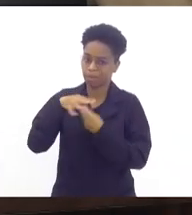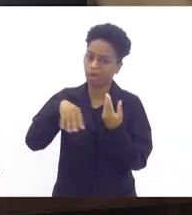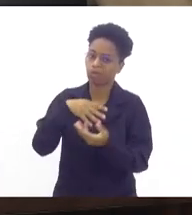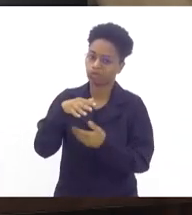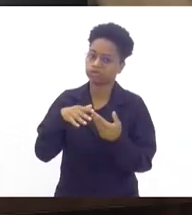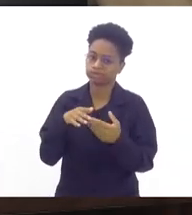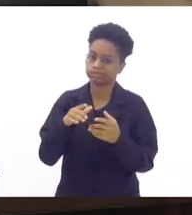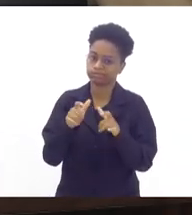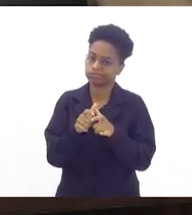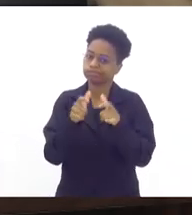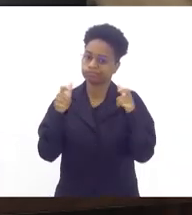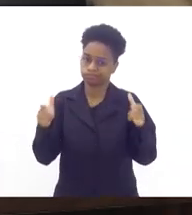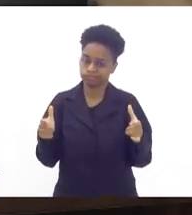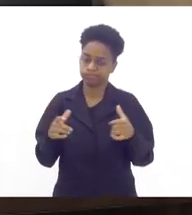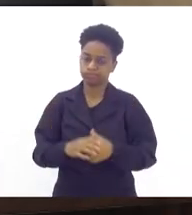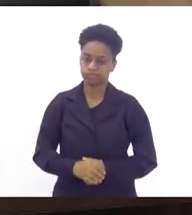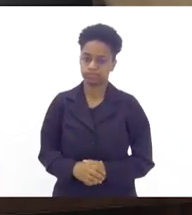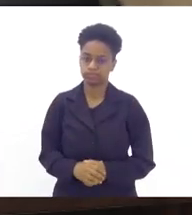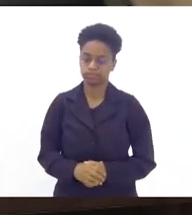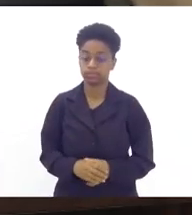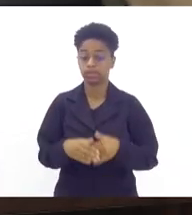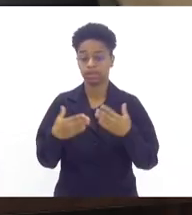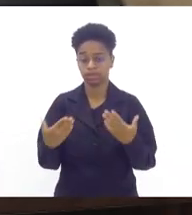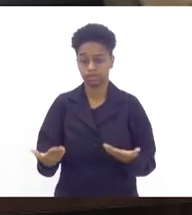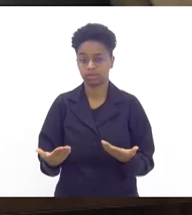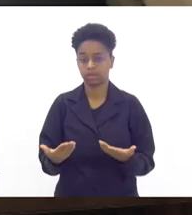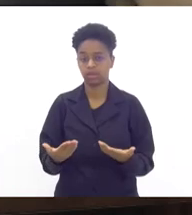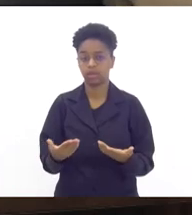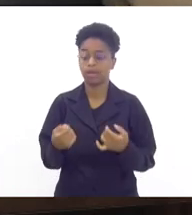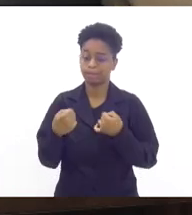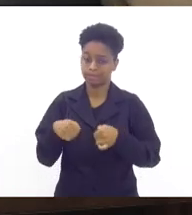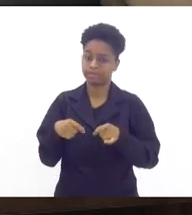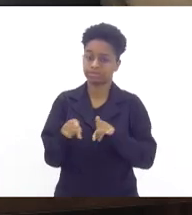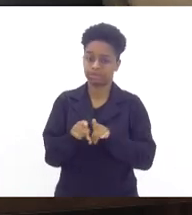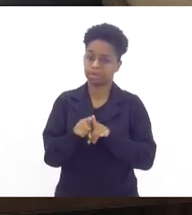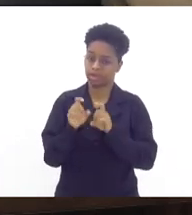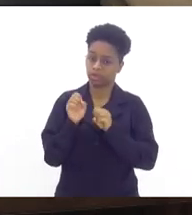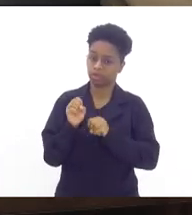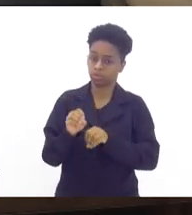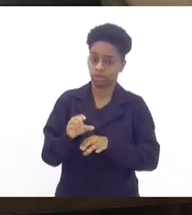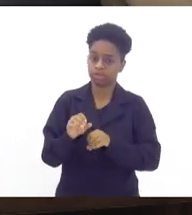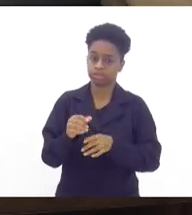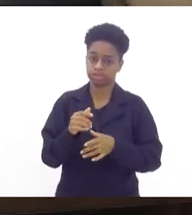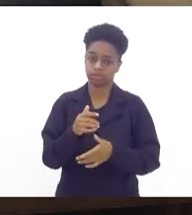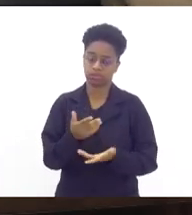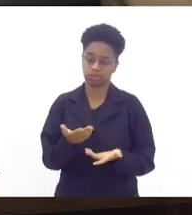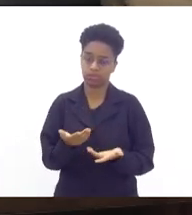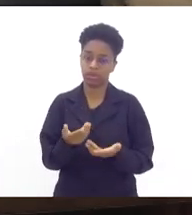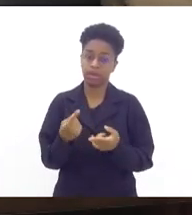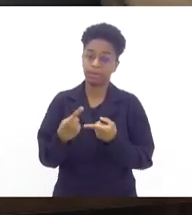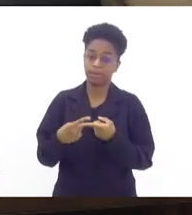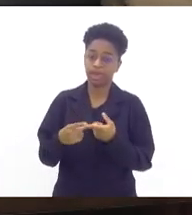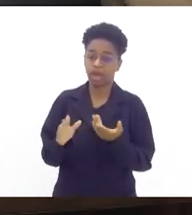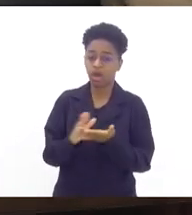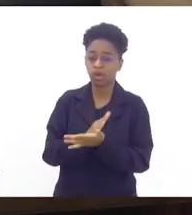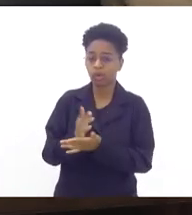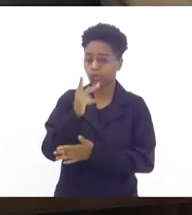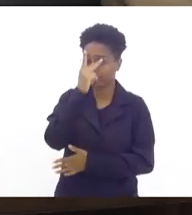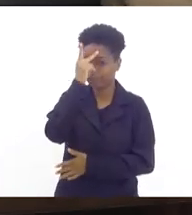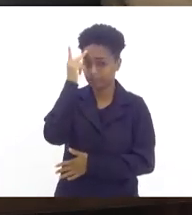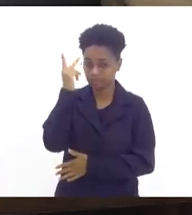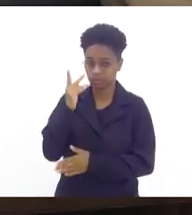com isso né então é uma questão também de educação né que tem muitas pessoas né que vão